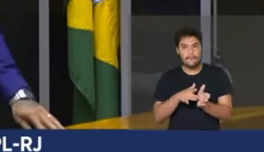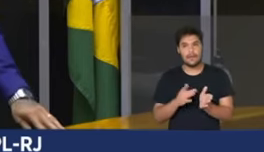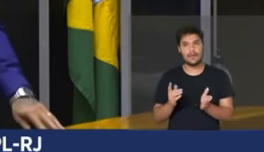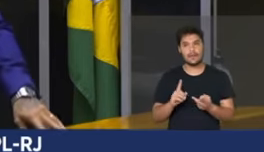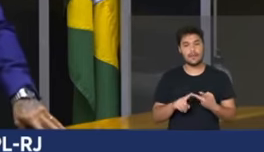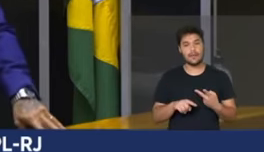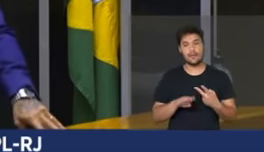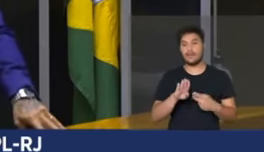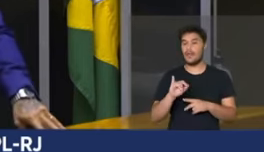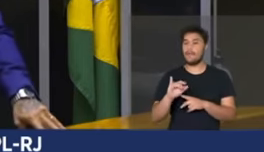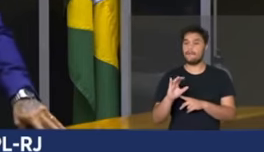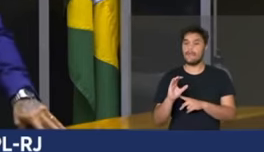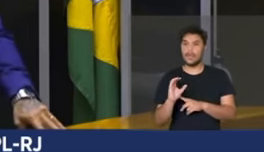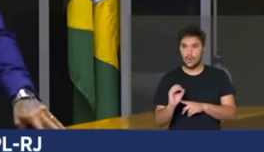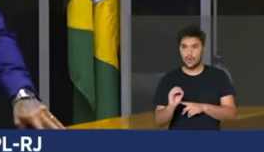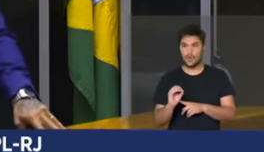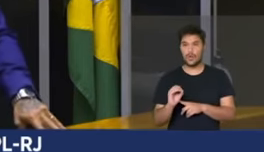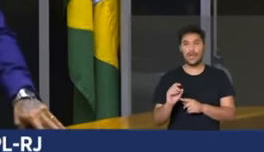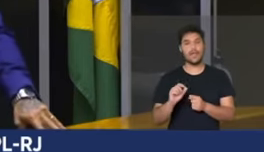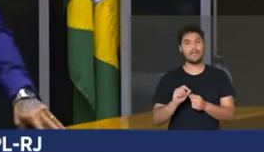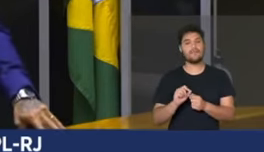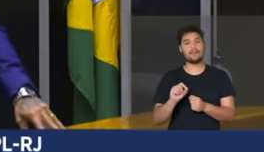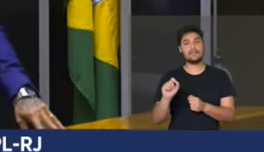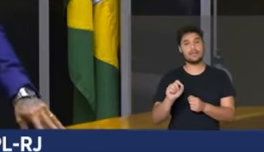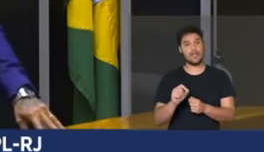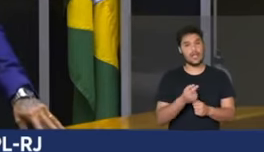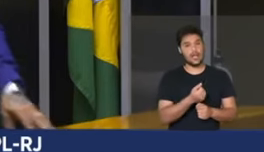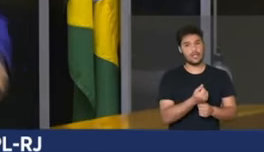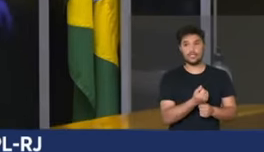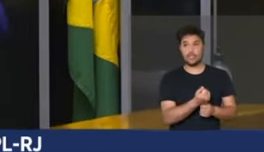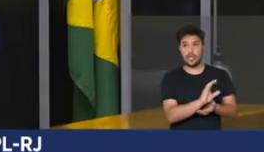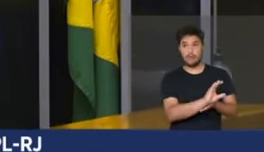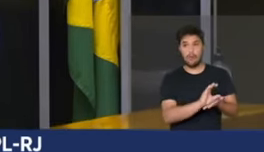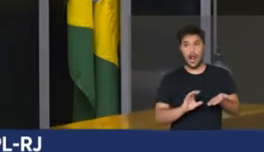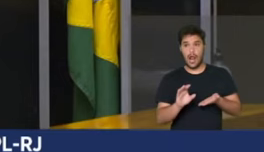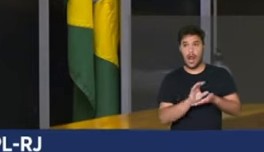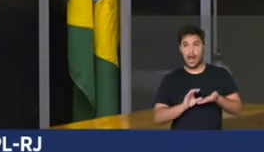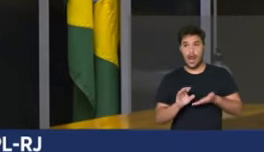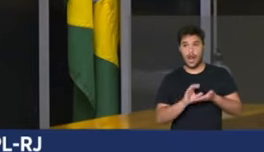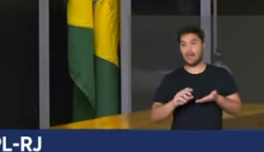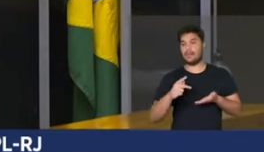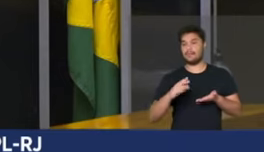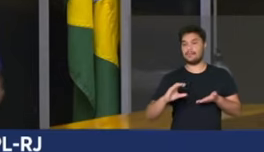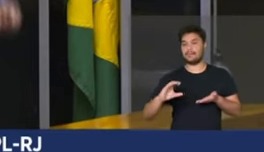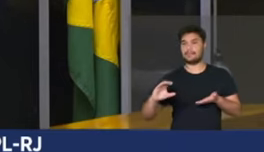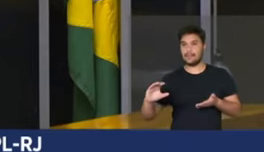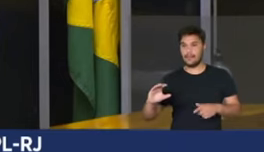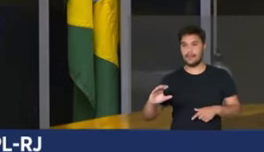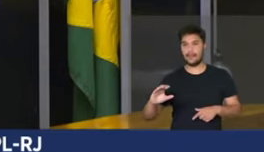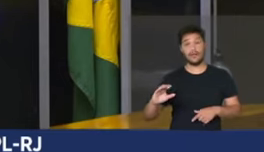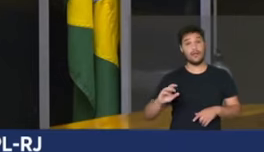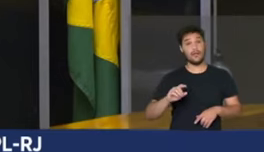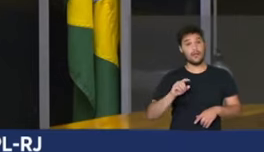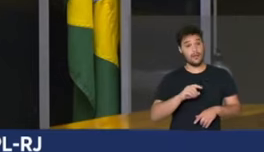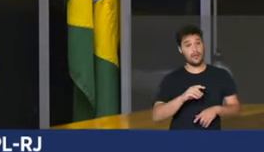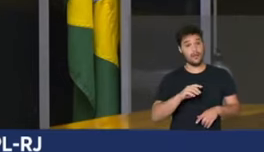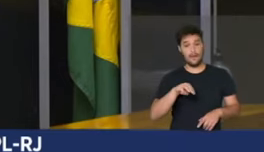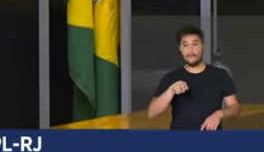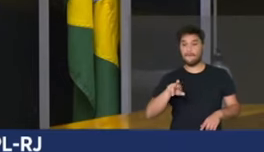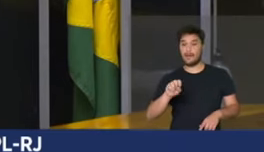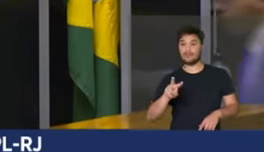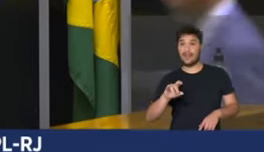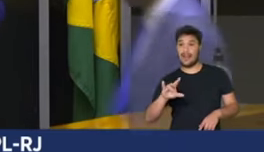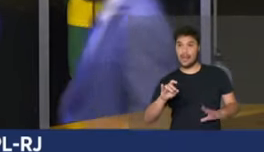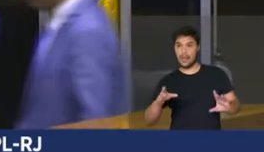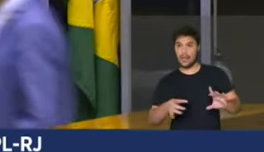bingos que faziam lavagem de dinheiro do PCC. E Marcos Valério associa o PT ao PCC e